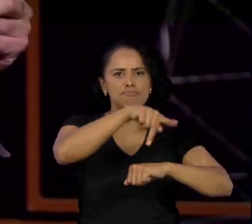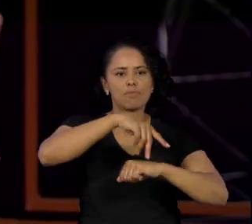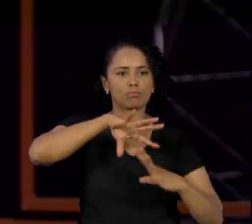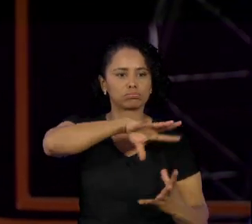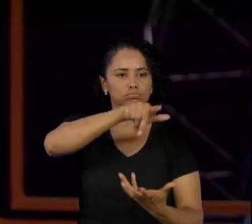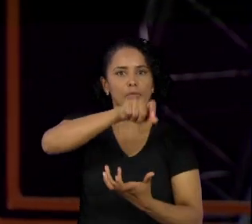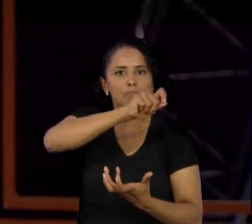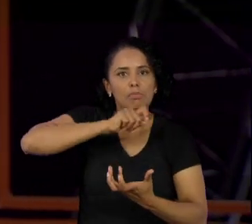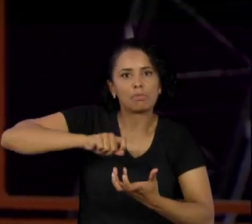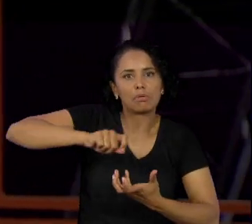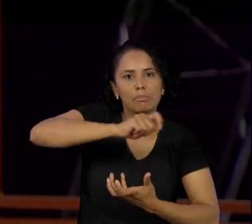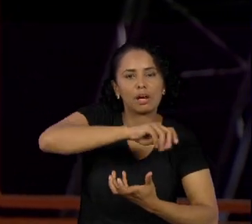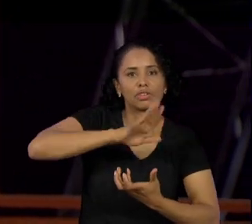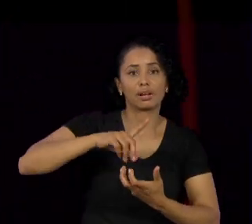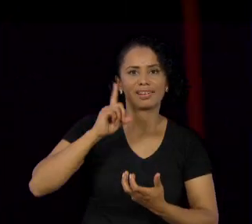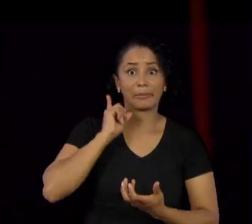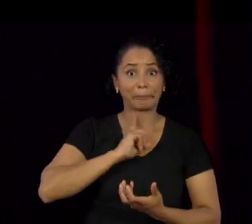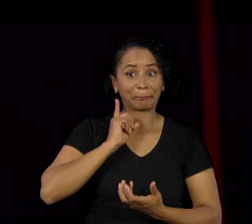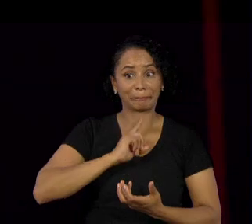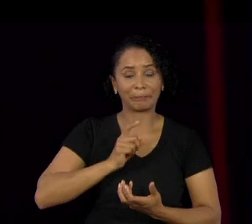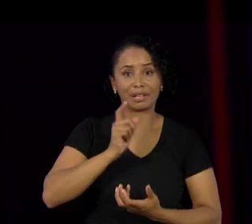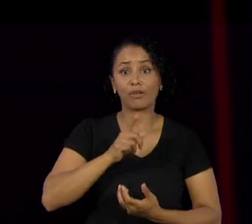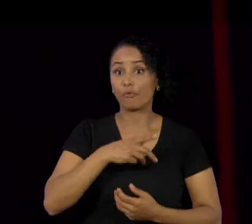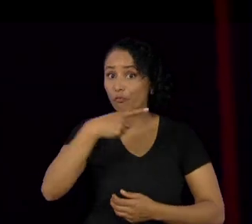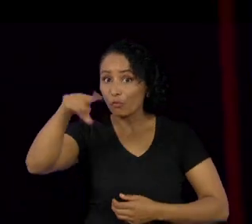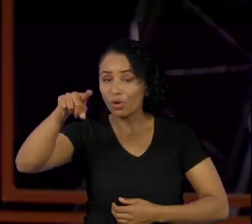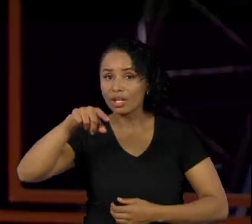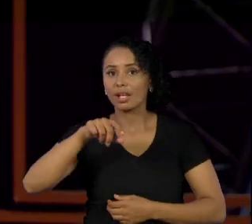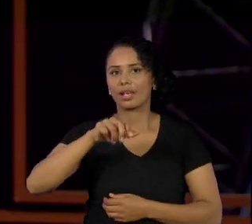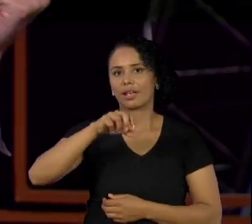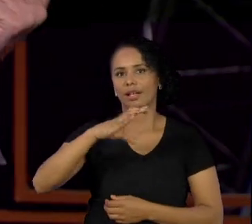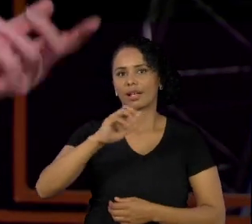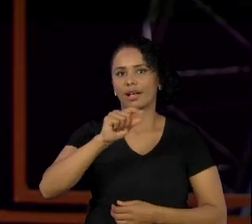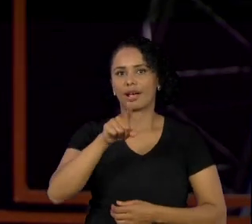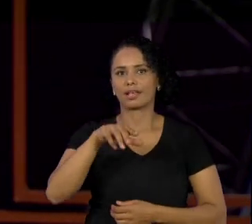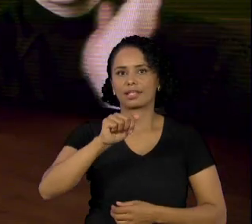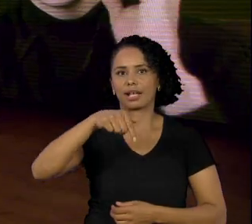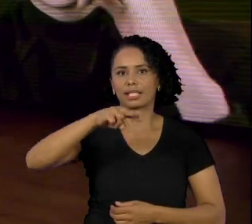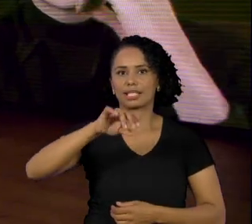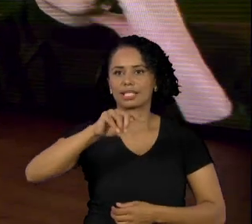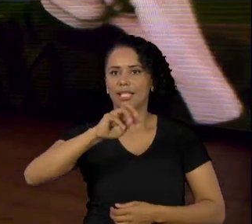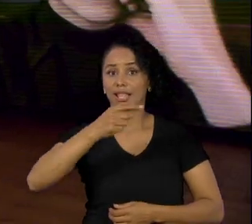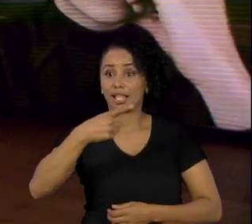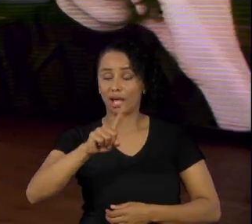A mineira foi parar no Cazaquistão, né? Em Vietnã.